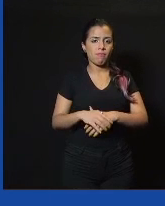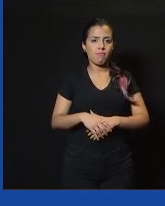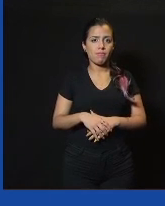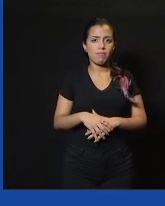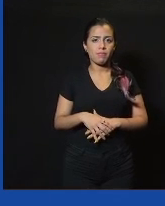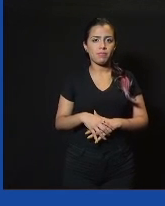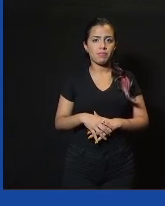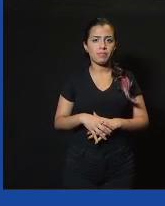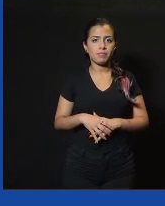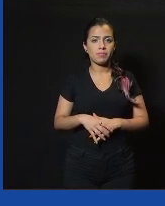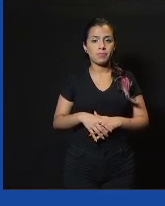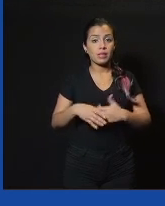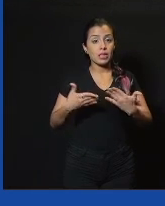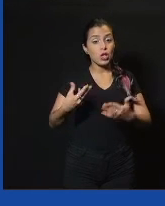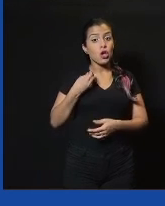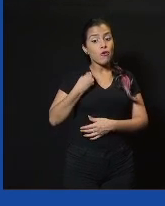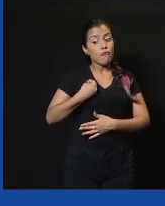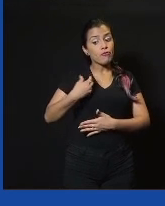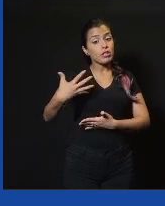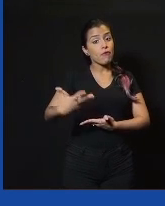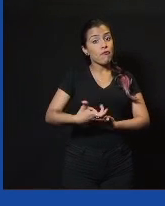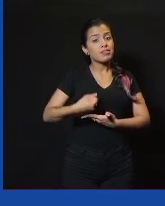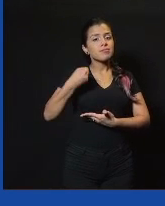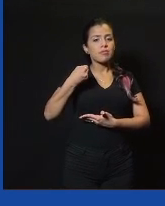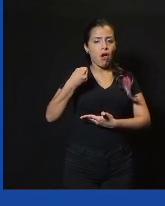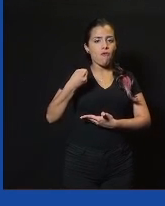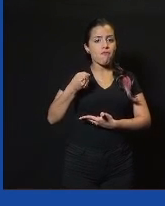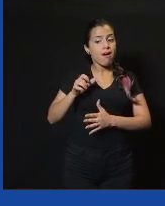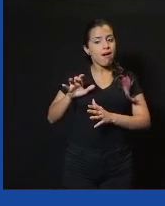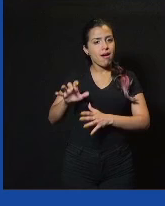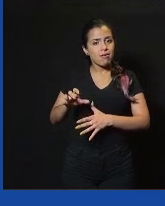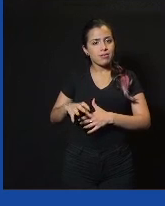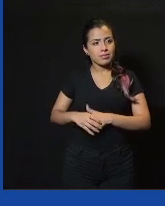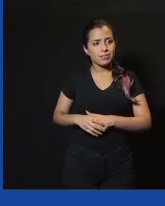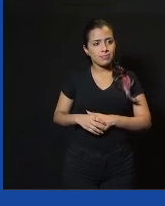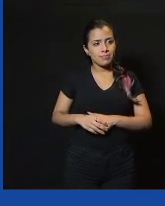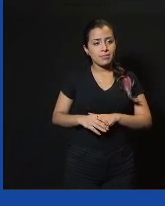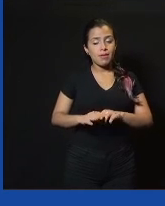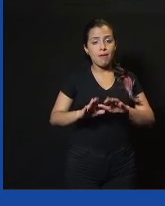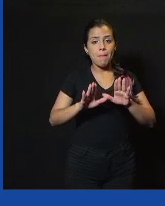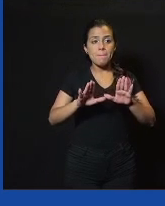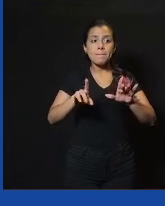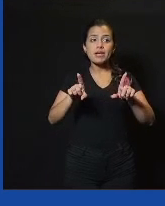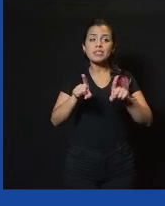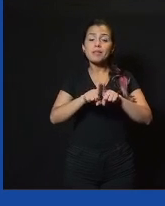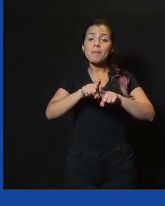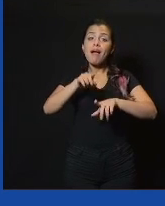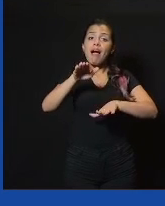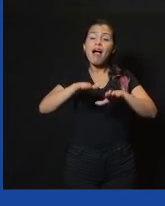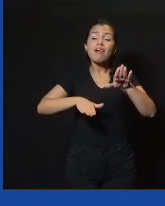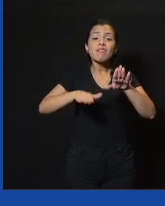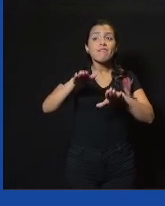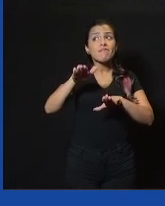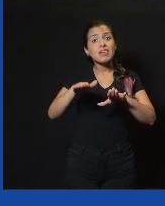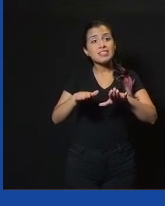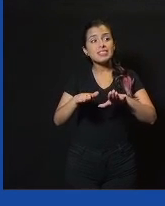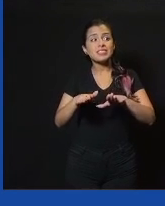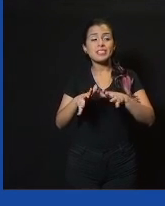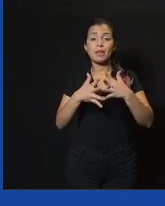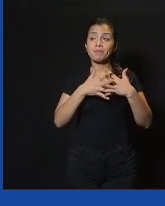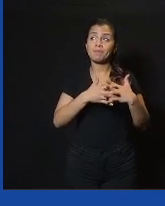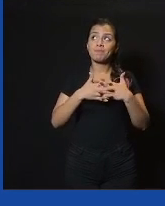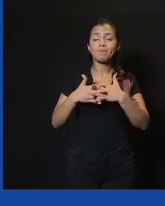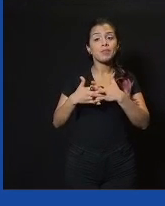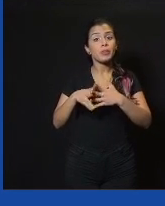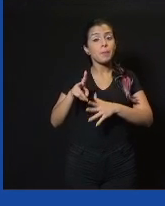Portanto, vidas foram salvas para isso. Mas talvez o que fica de mais forte, e